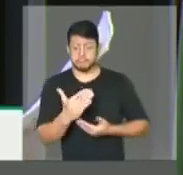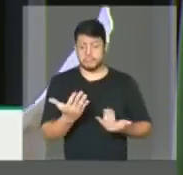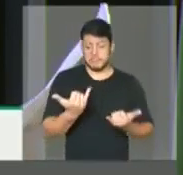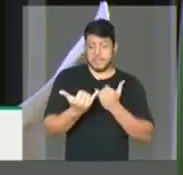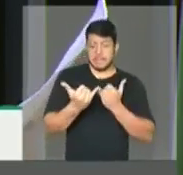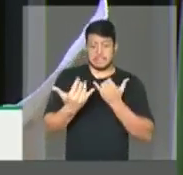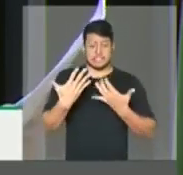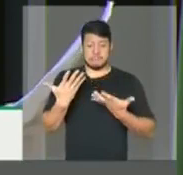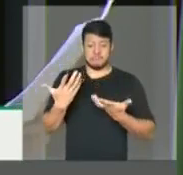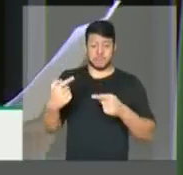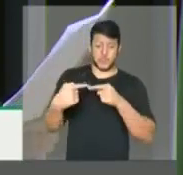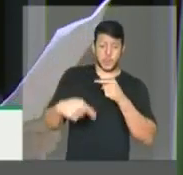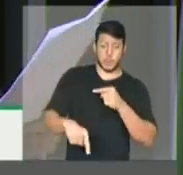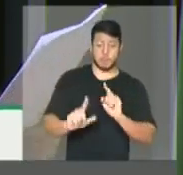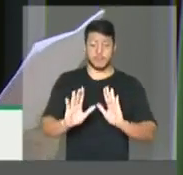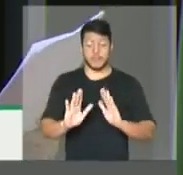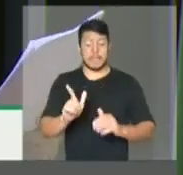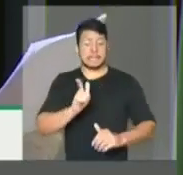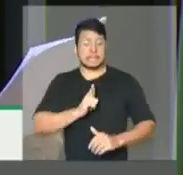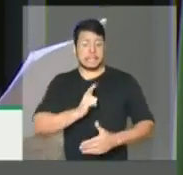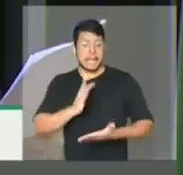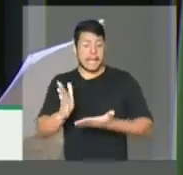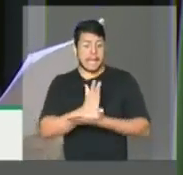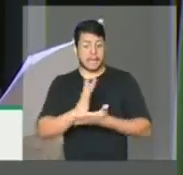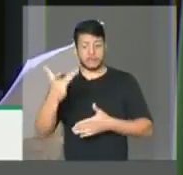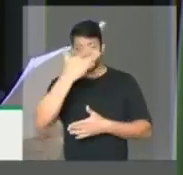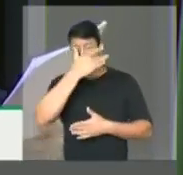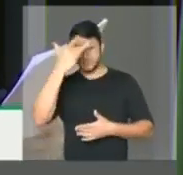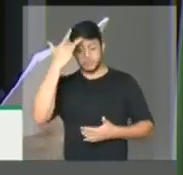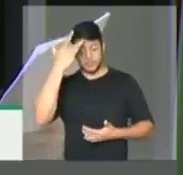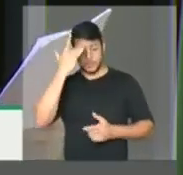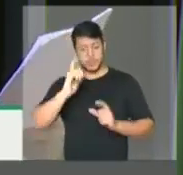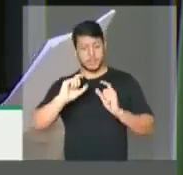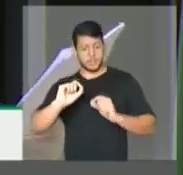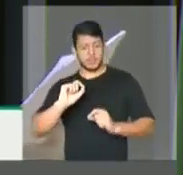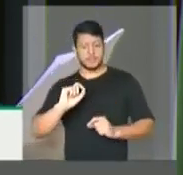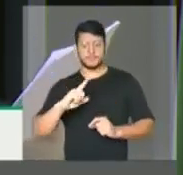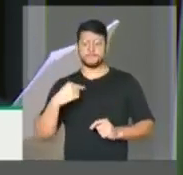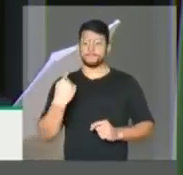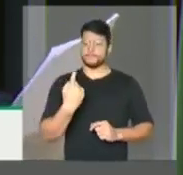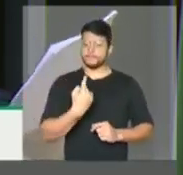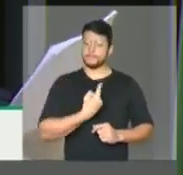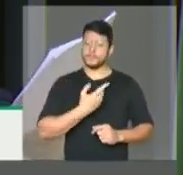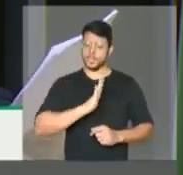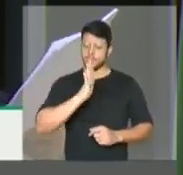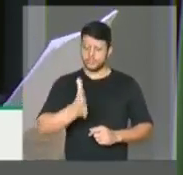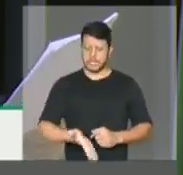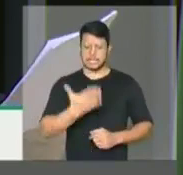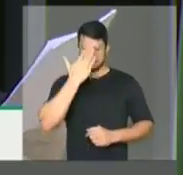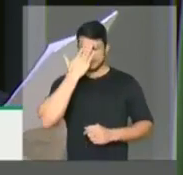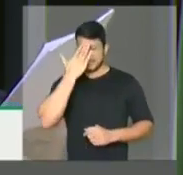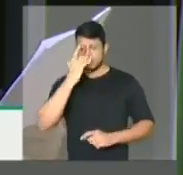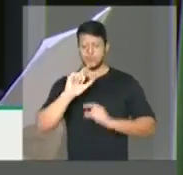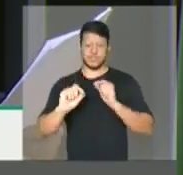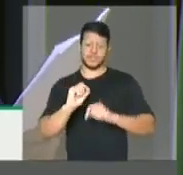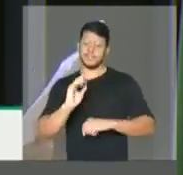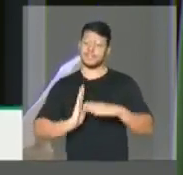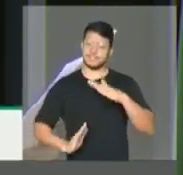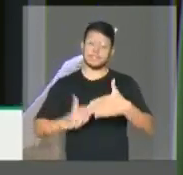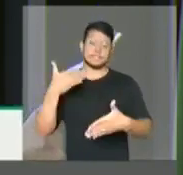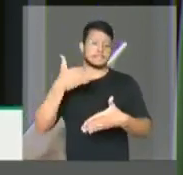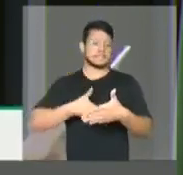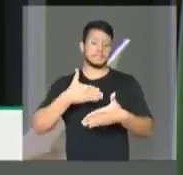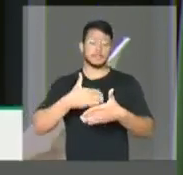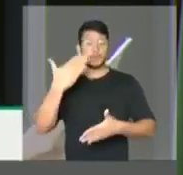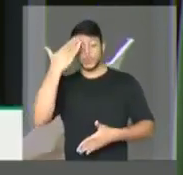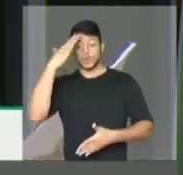bem-vindos à festa, os aprendizes que confessamos limitações na busca de saber